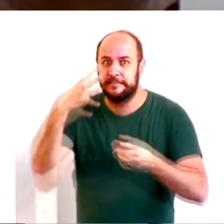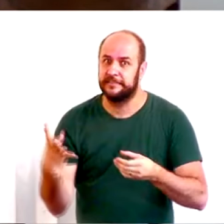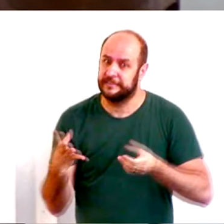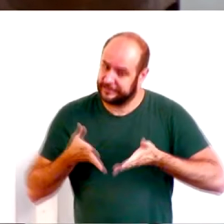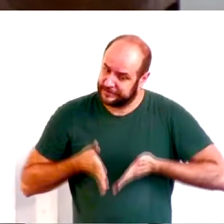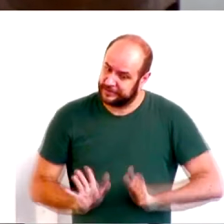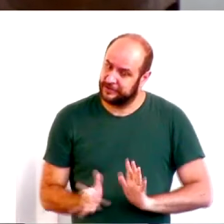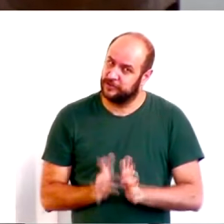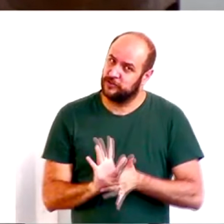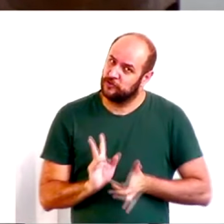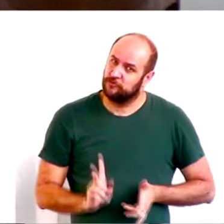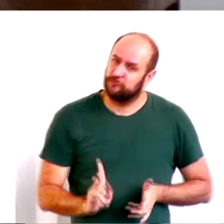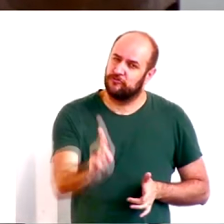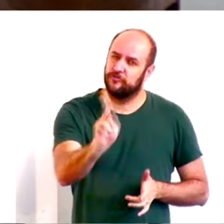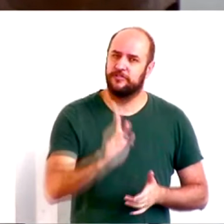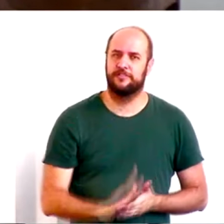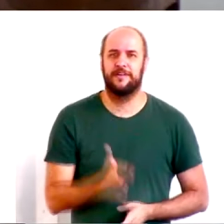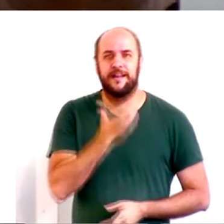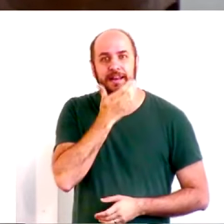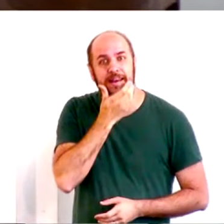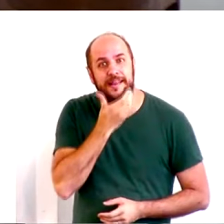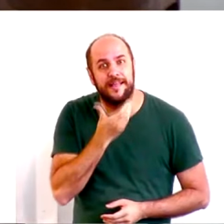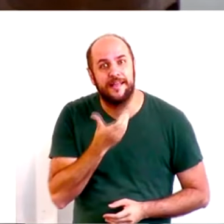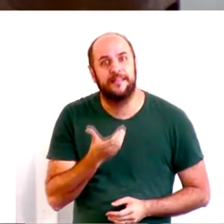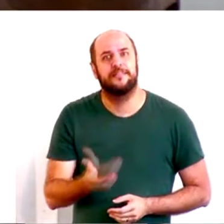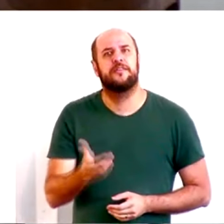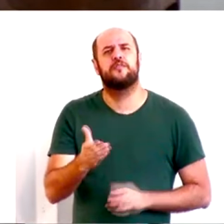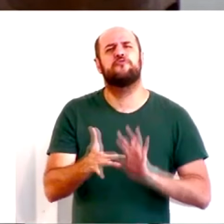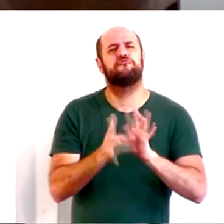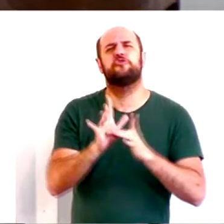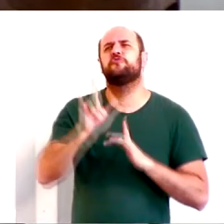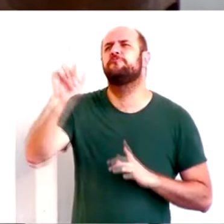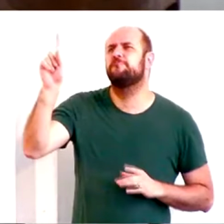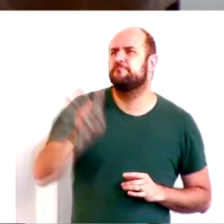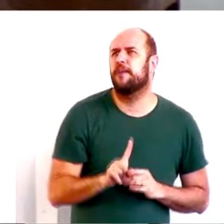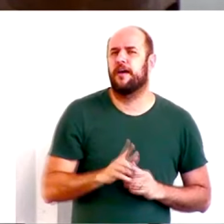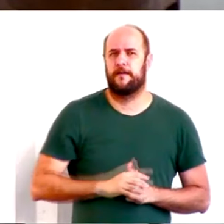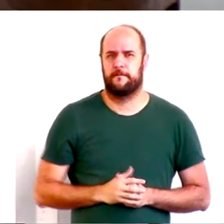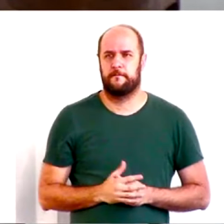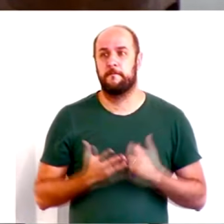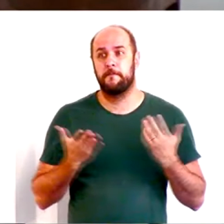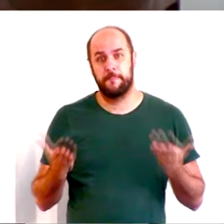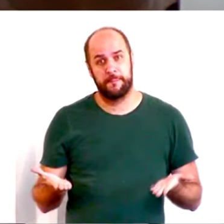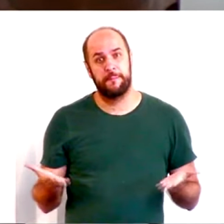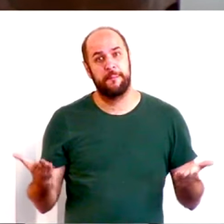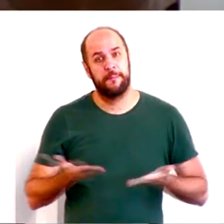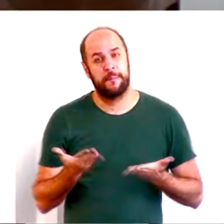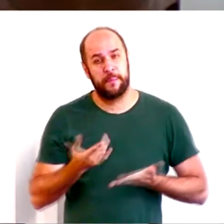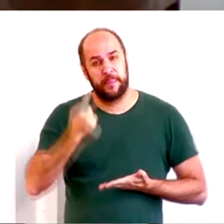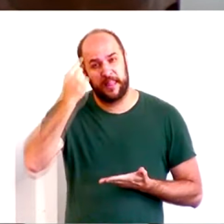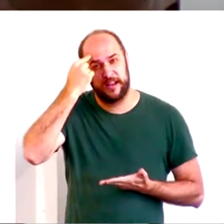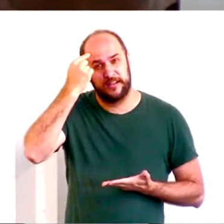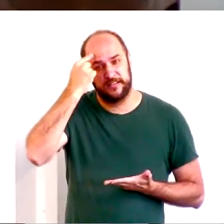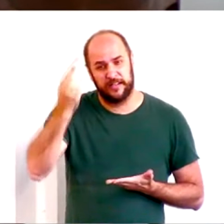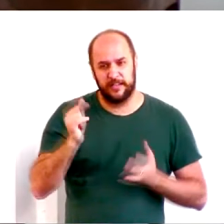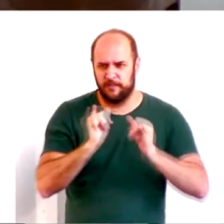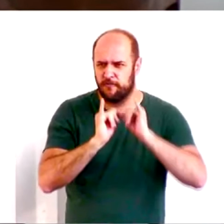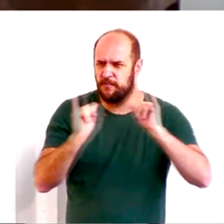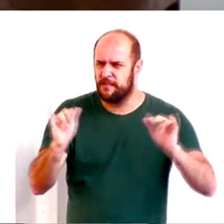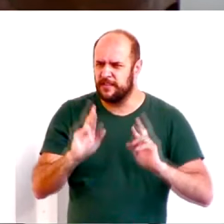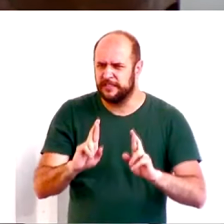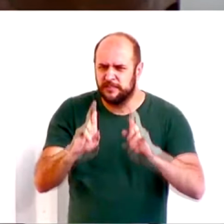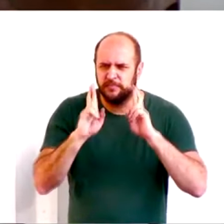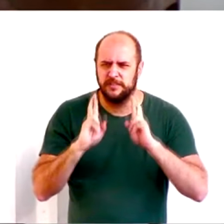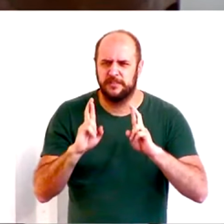Nascimento de Jesus Natal quer dizer nascimento de Jesus e É nesse sentido que eu quero trazer essa ideia da Esperança esse